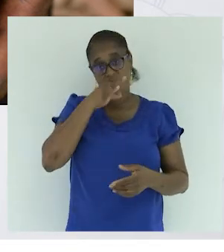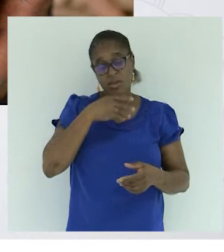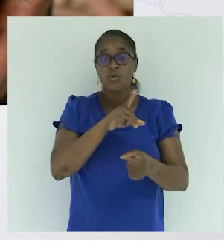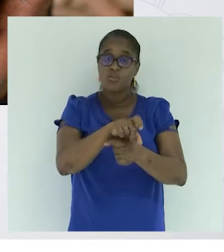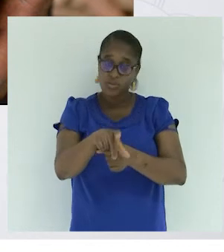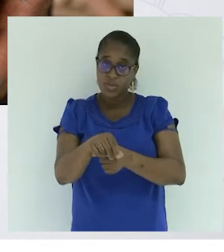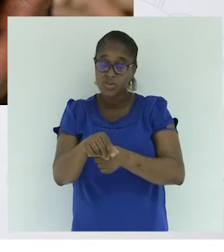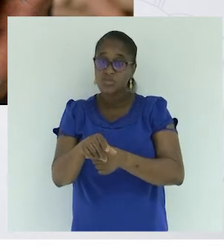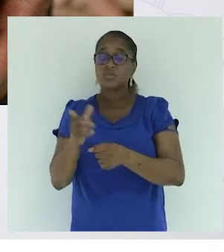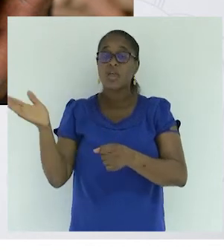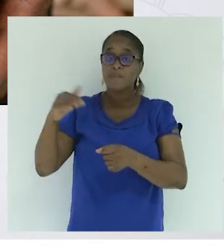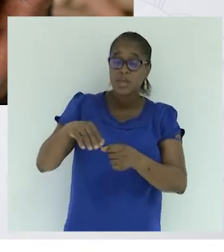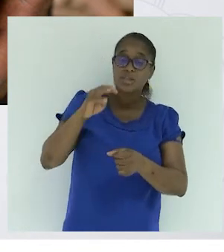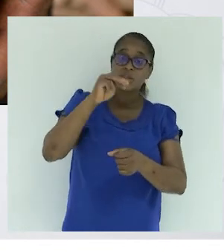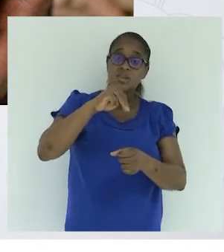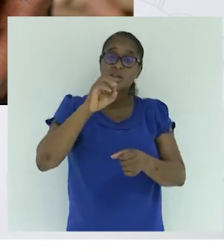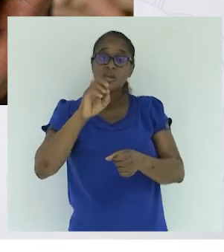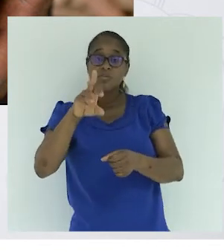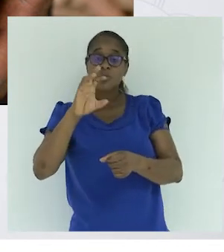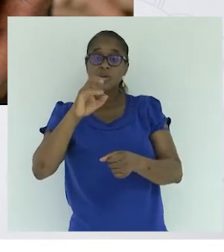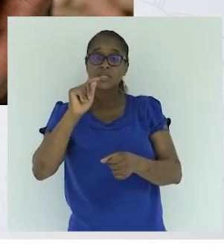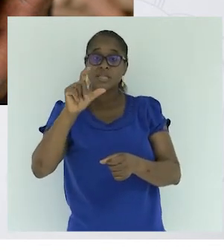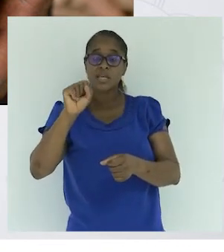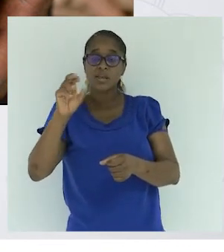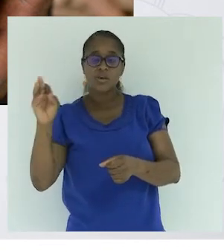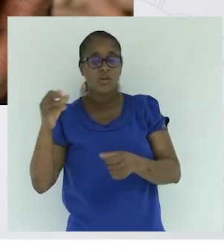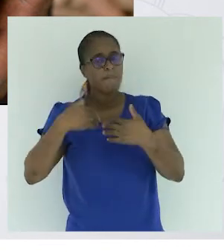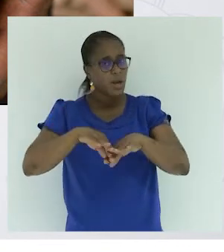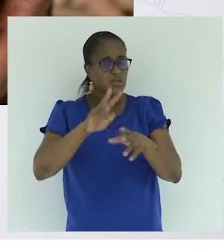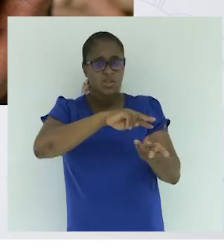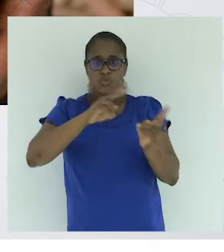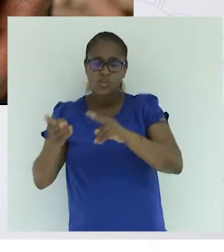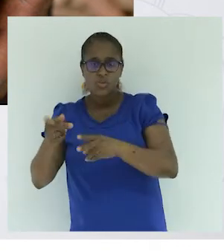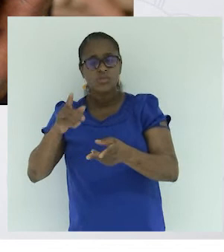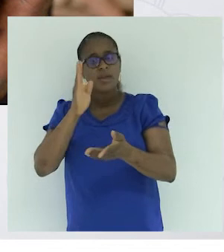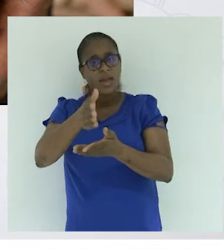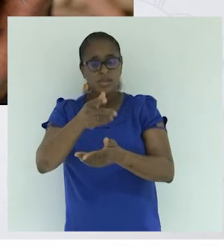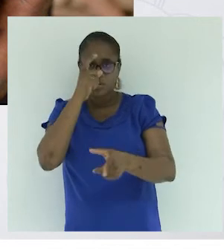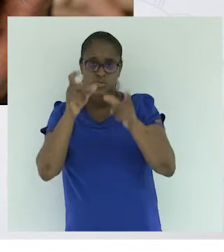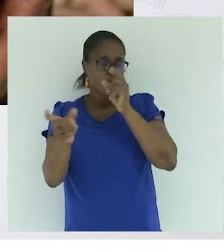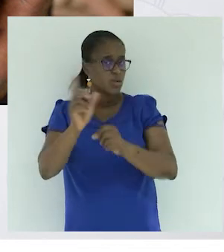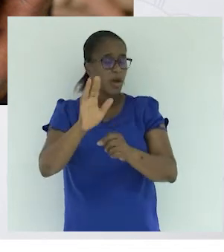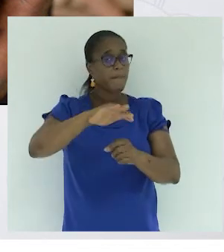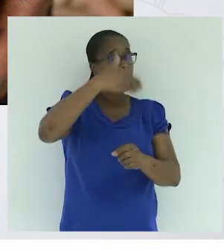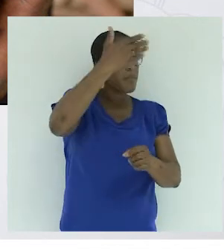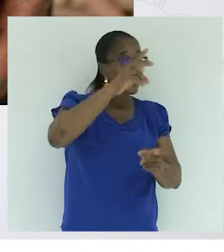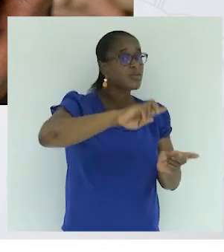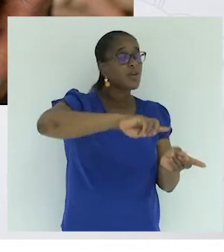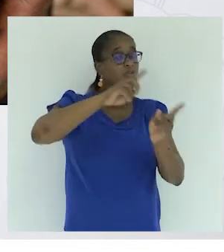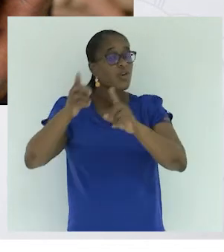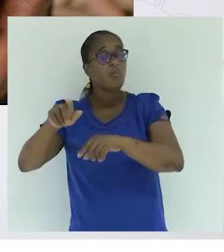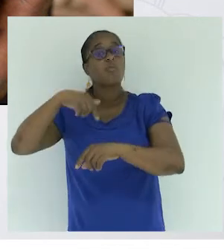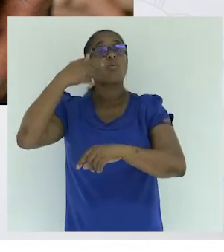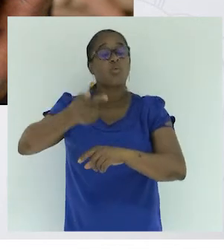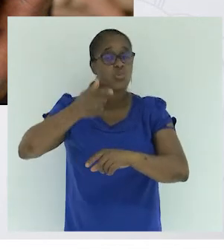do morcego, mas não passou diretamente para o humano. Primeiro, deve ter passado por um outro